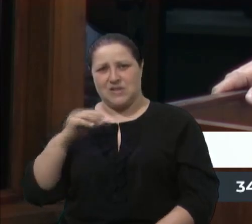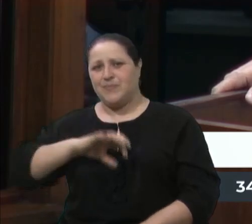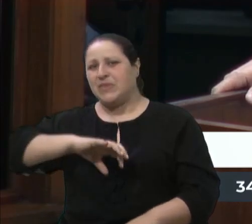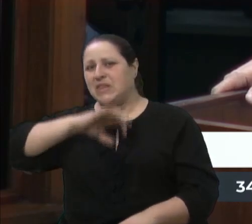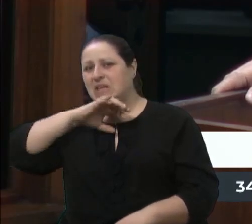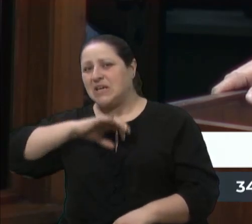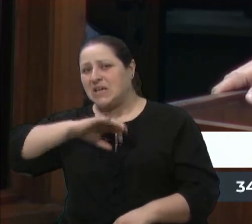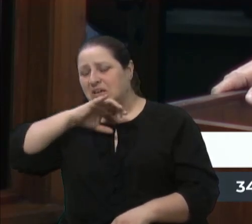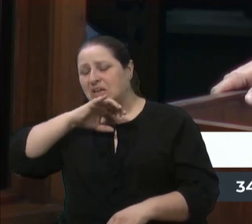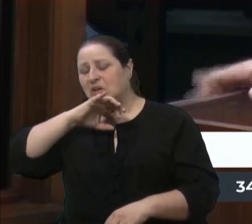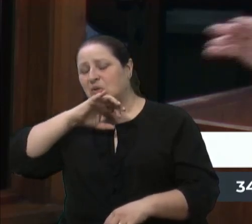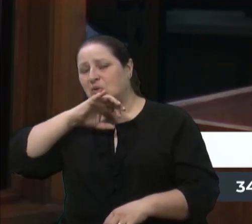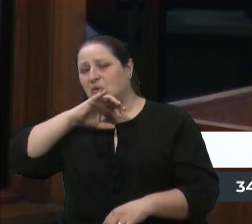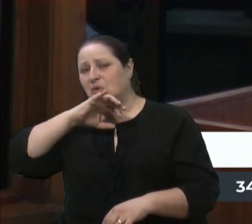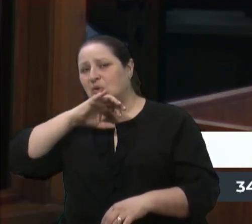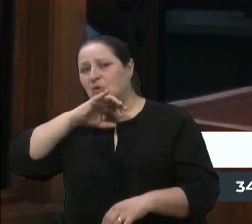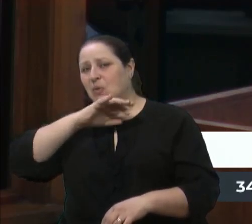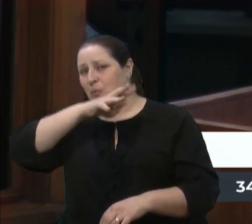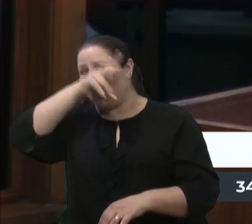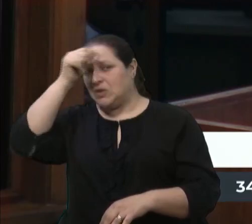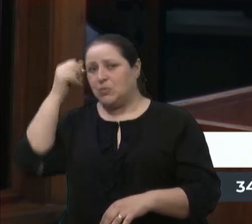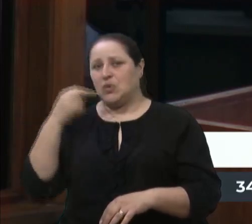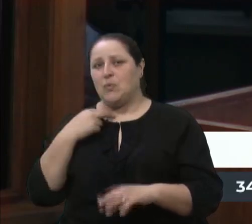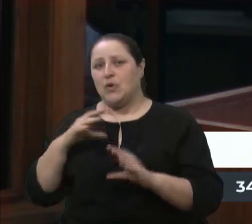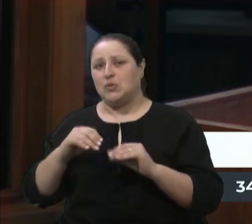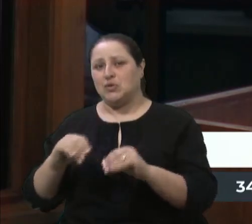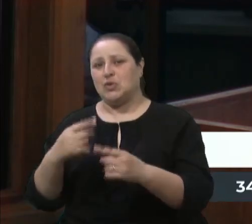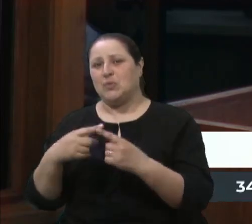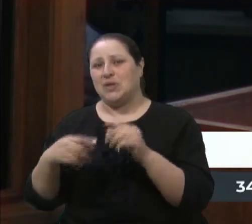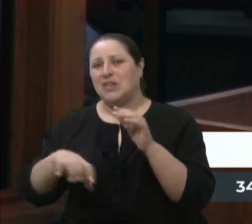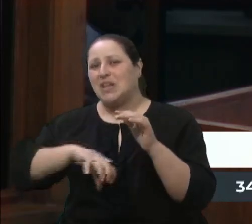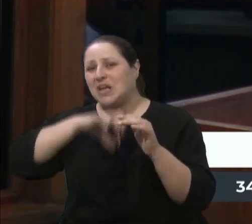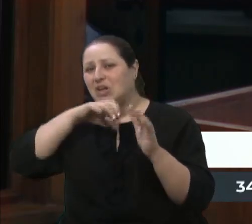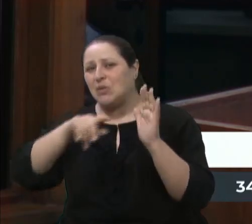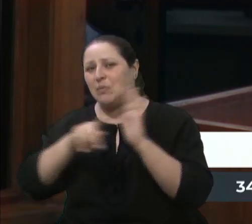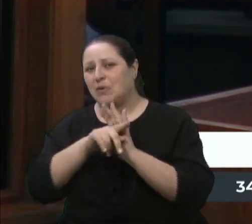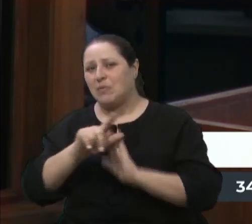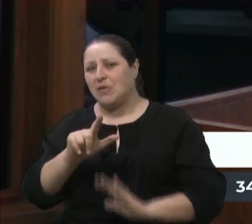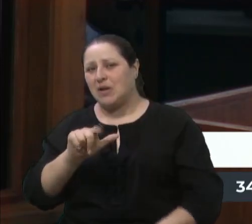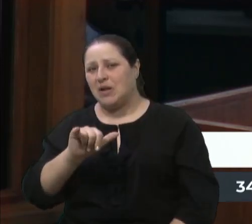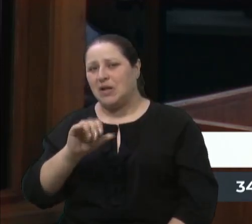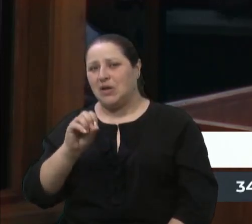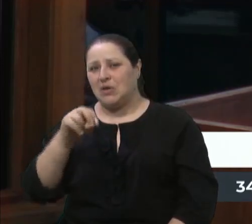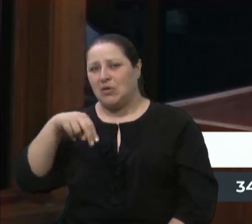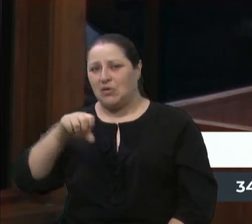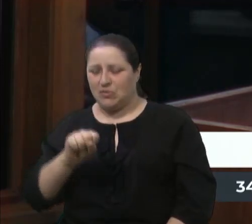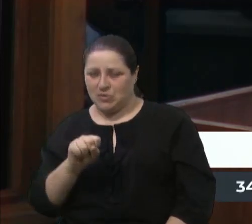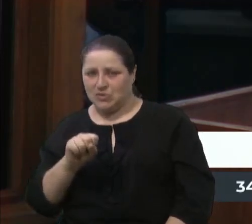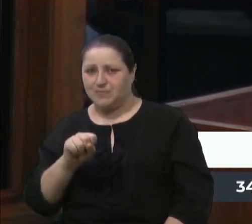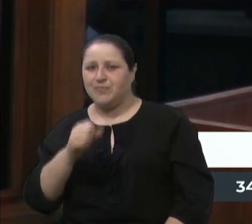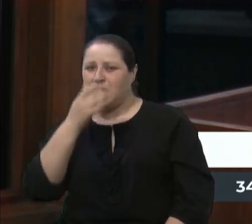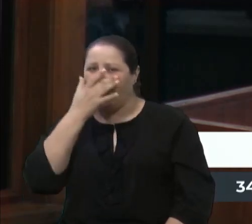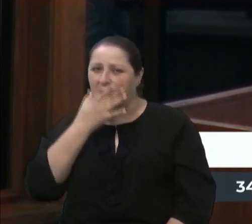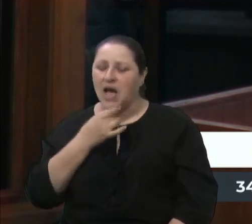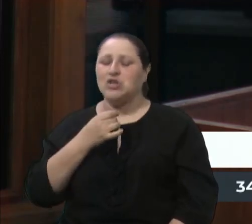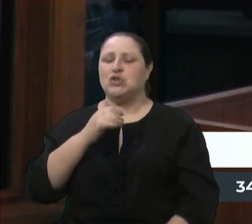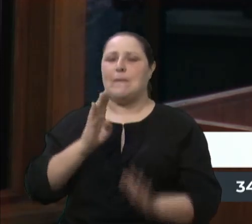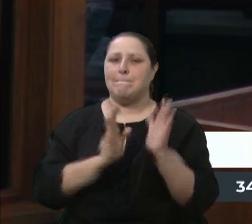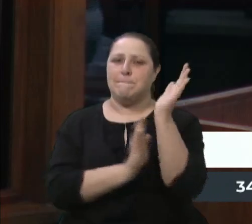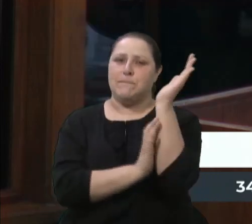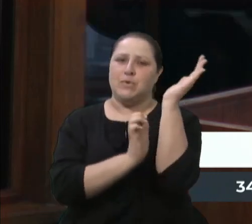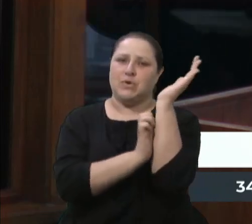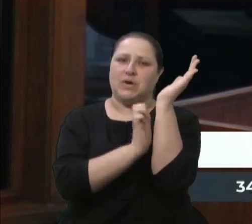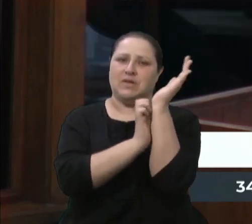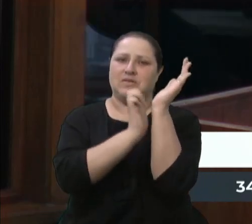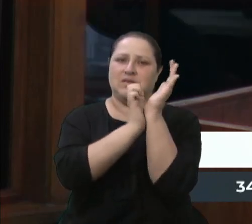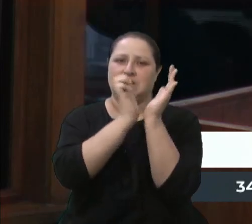antiga a reivindicação. Então agora me parece que o município resolveu o problema... Já lhe concedo, vereador. Resolveu o problema burocrático.